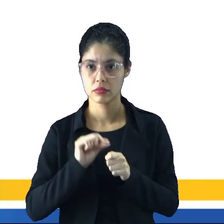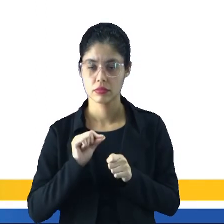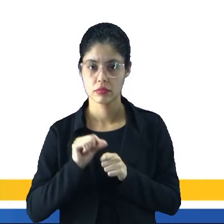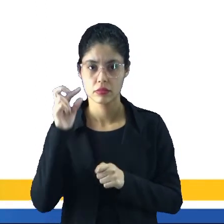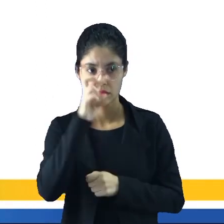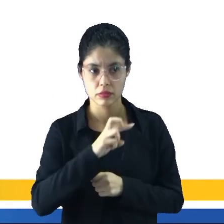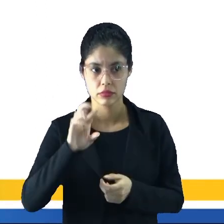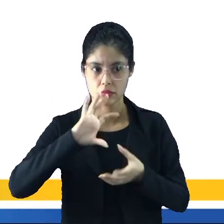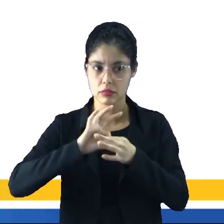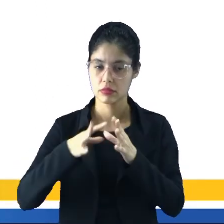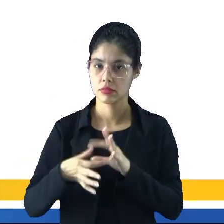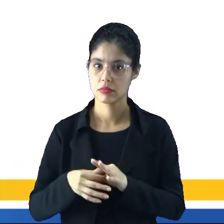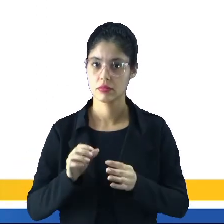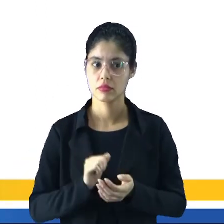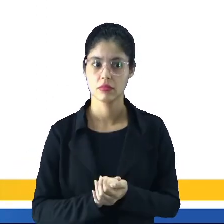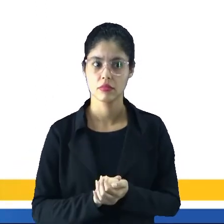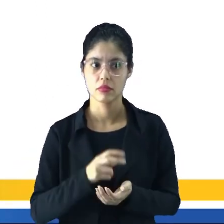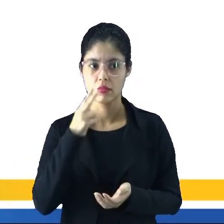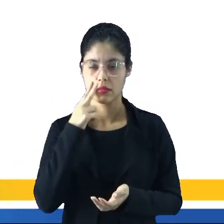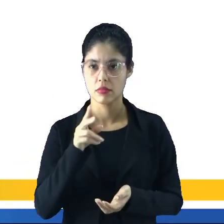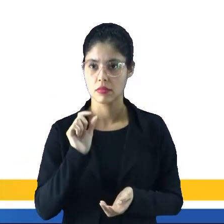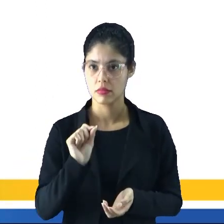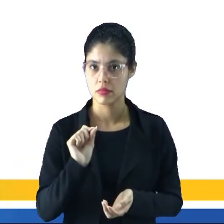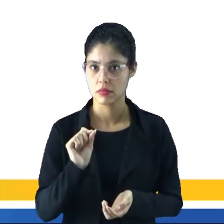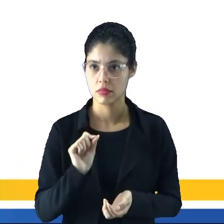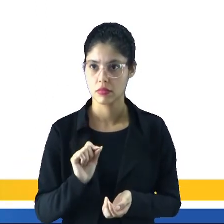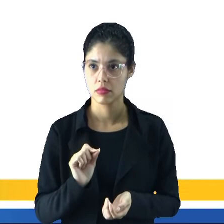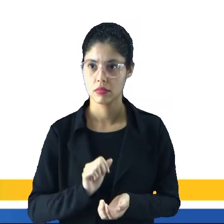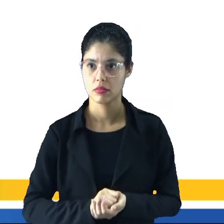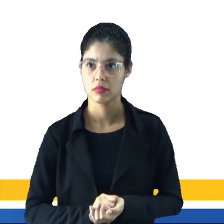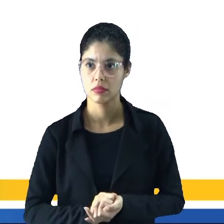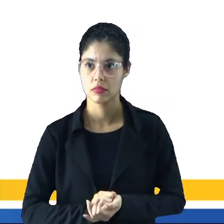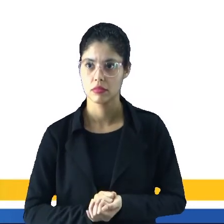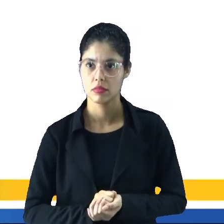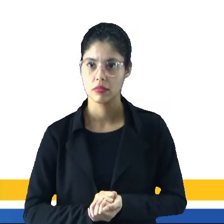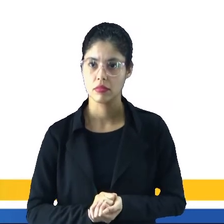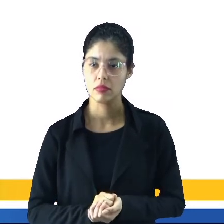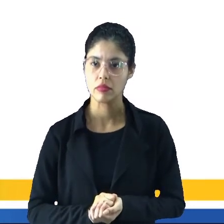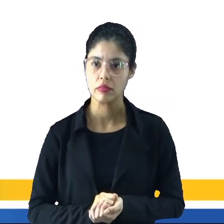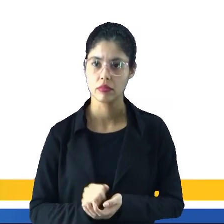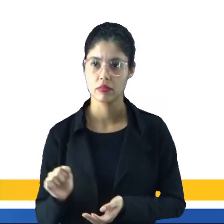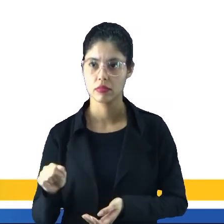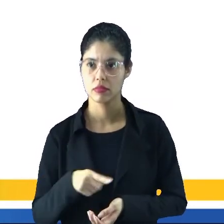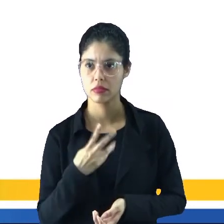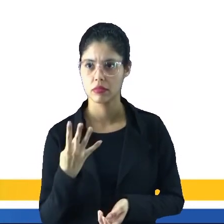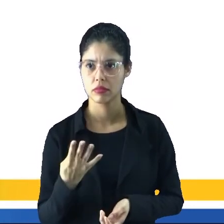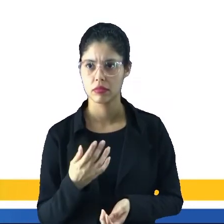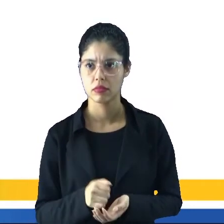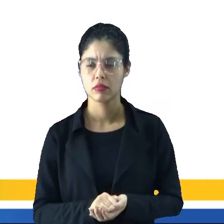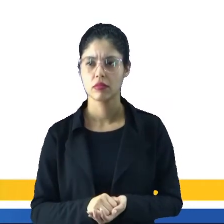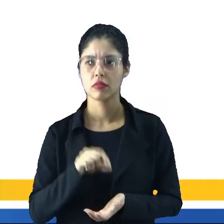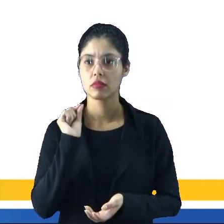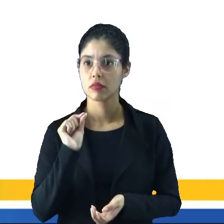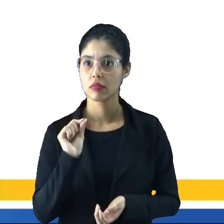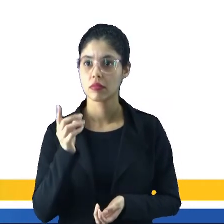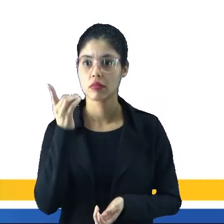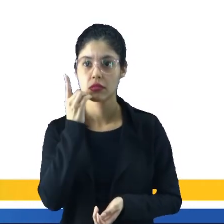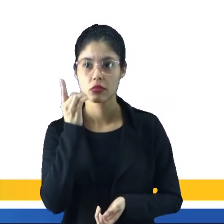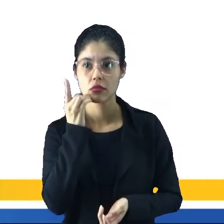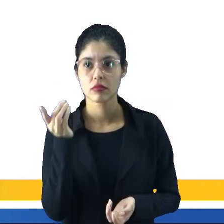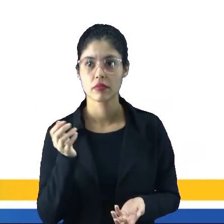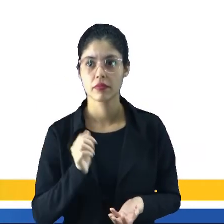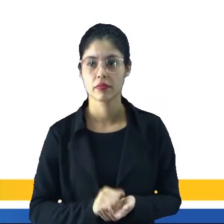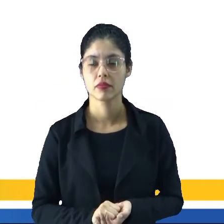fazer é analisar o contexto, então já vi aí, ó, quotes of the day. Quotes significa citações, citações do